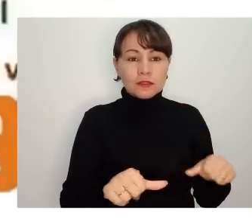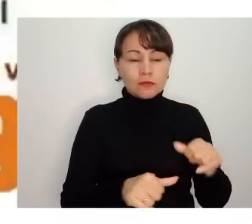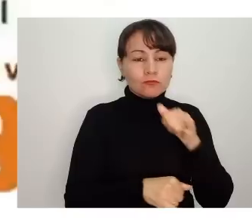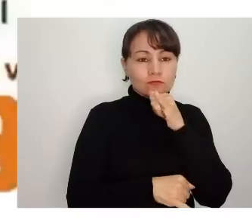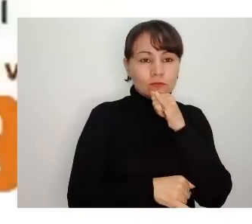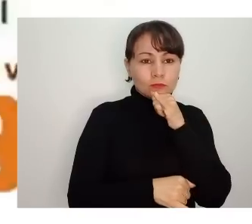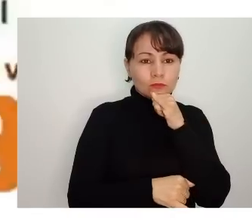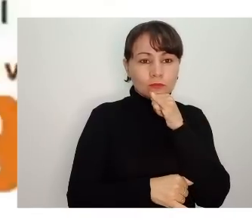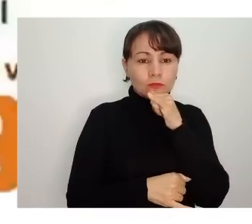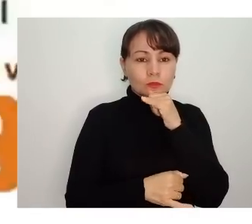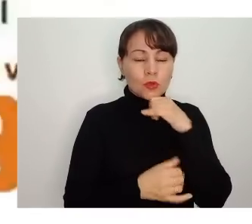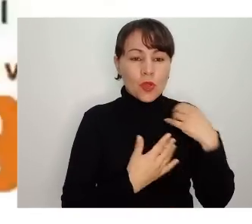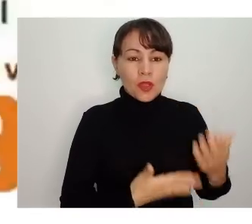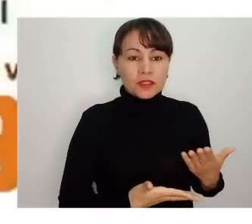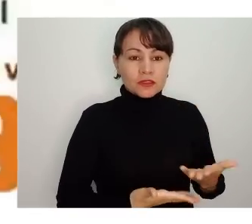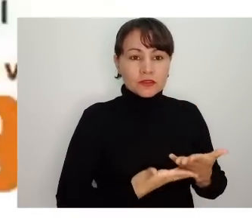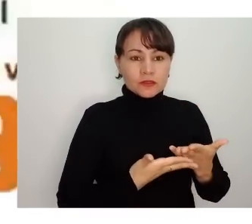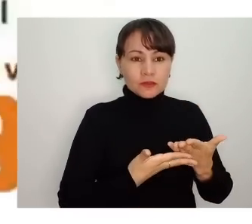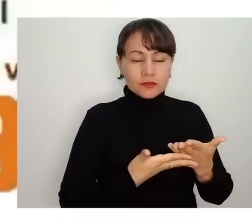por exemplo,